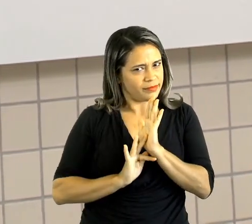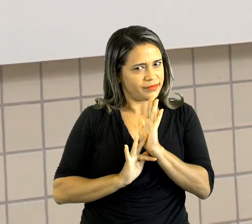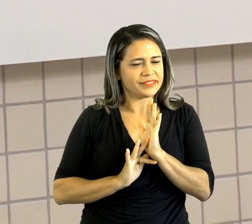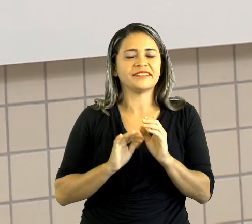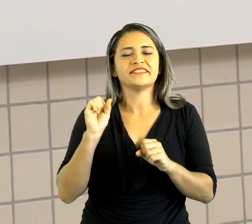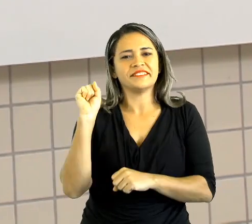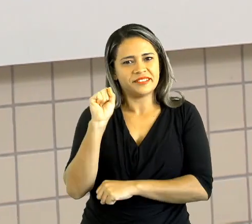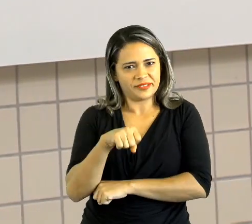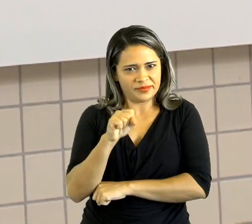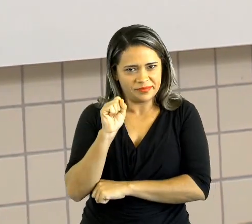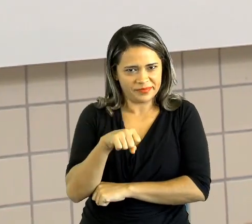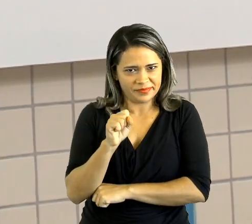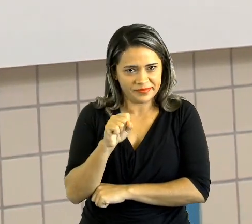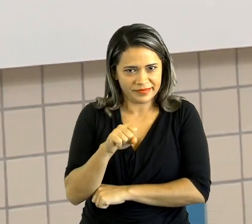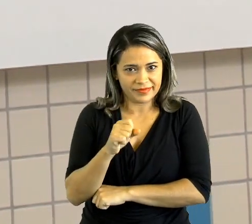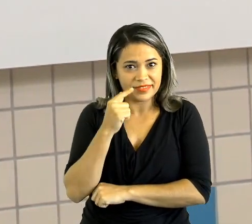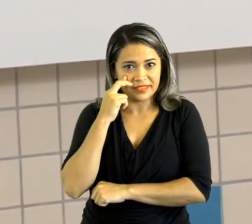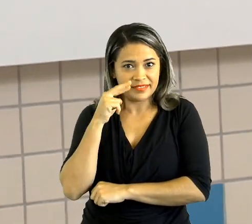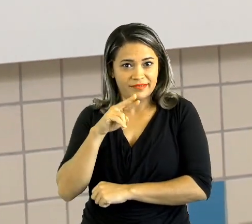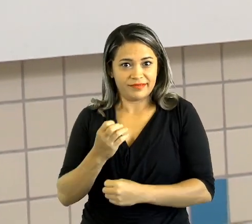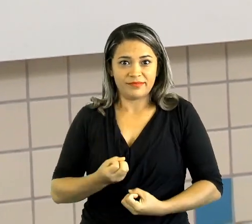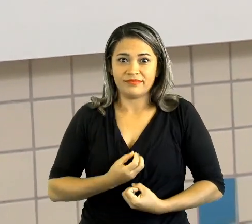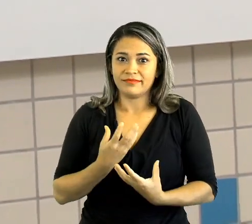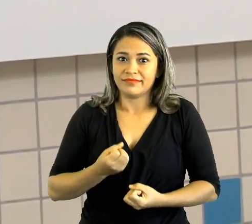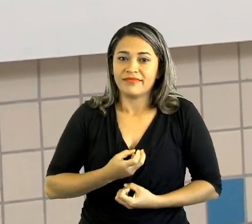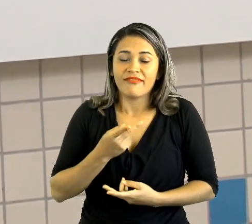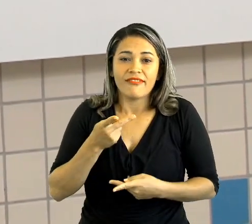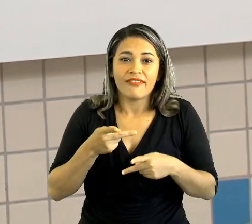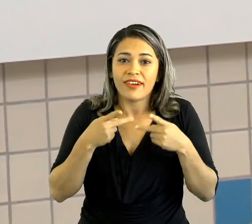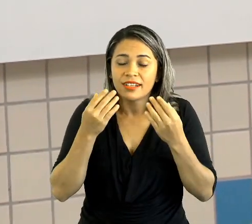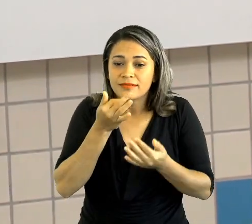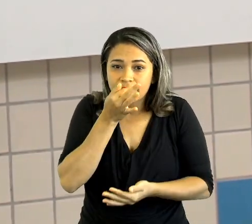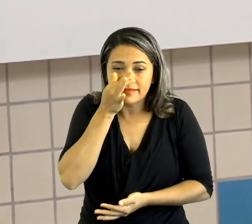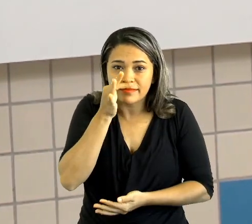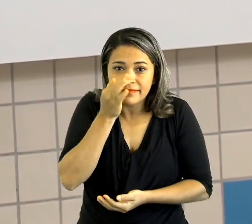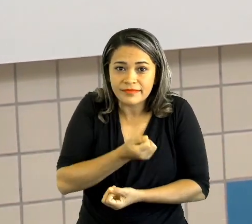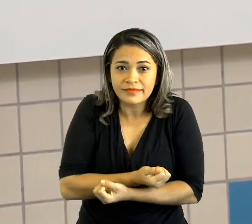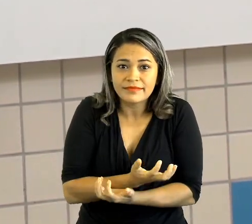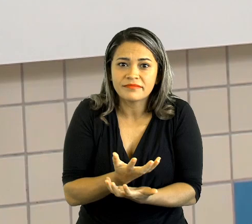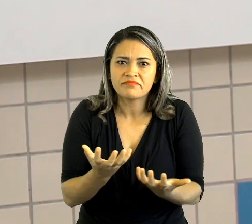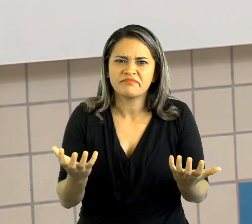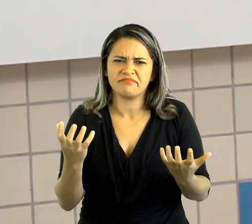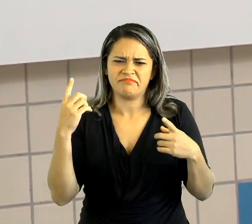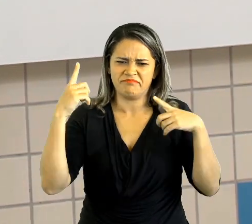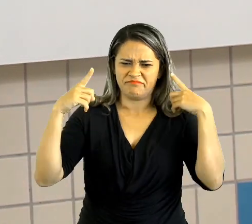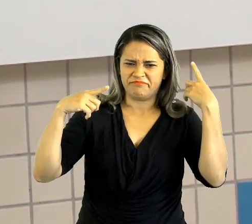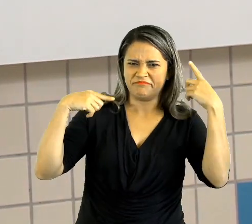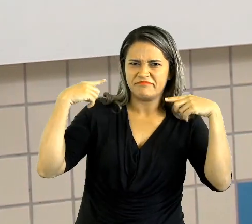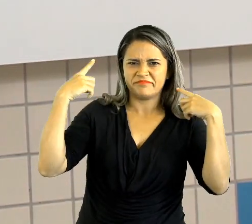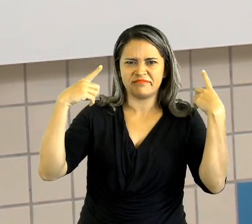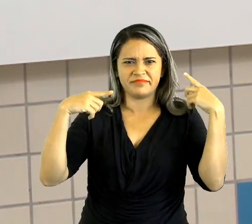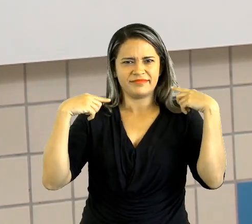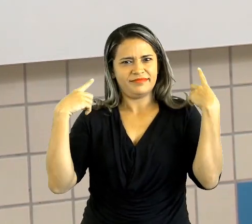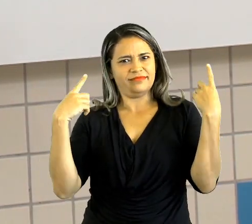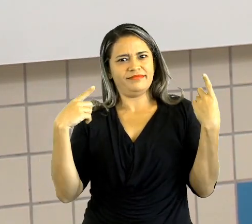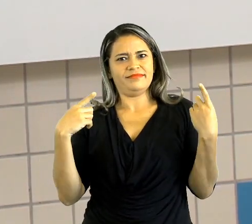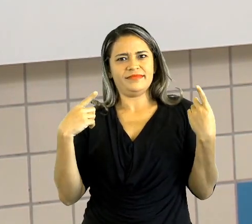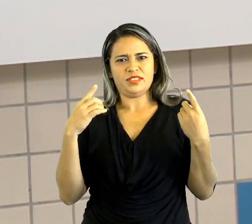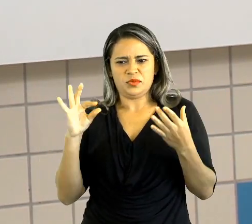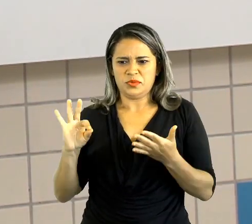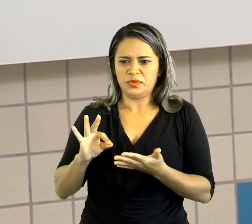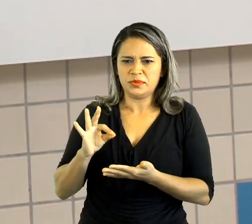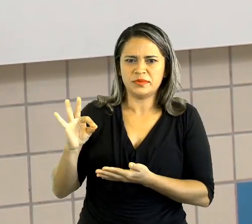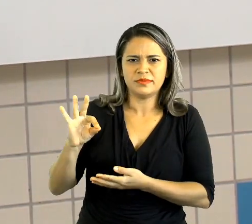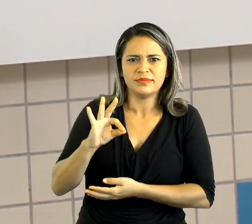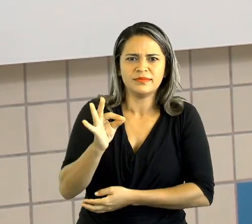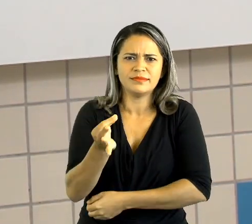Tem, né? A gente viu que o poema fala da primavera, que a primavera endoideceu, que aquele zumbido